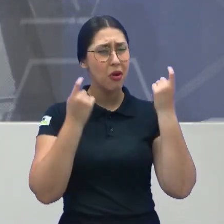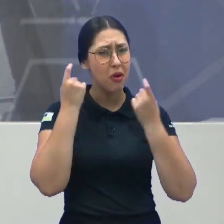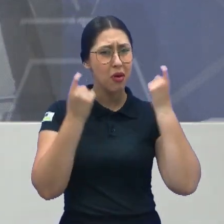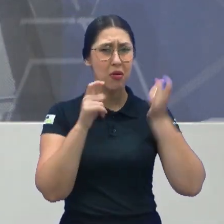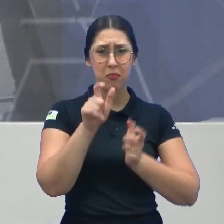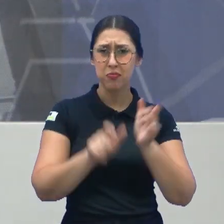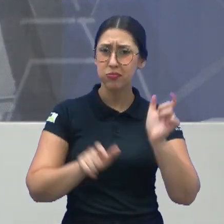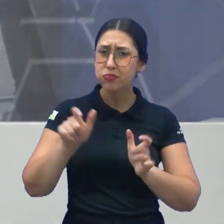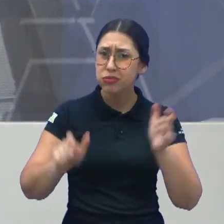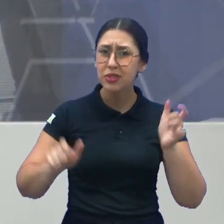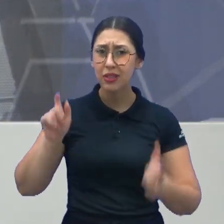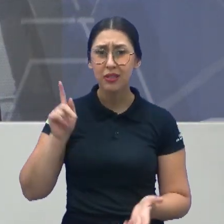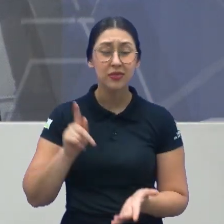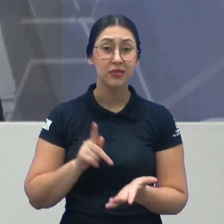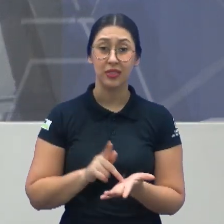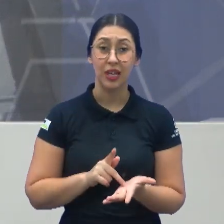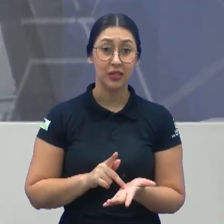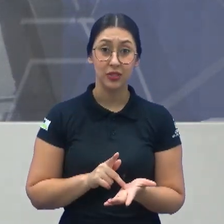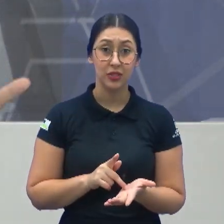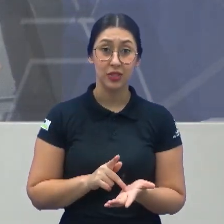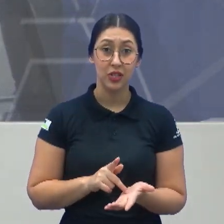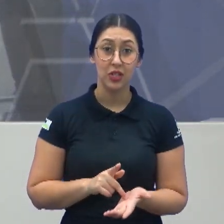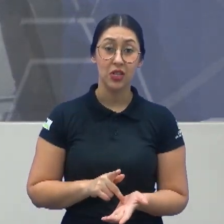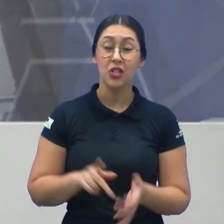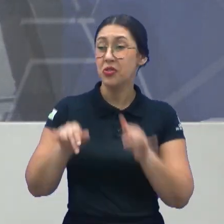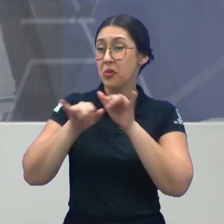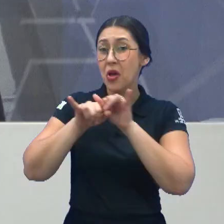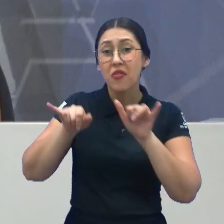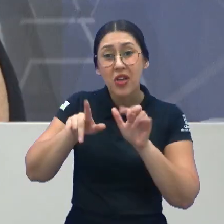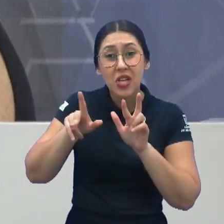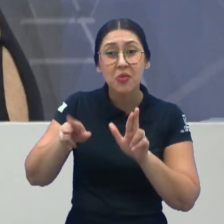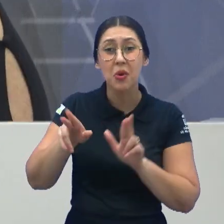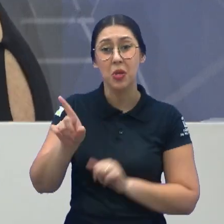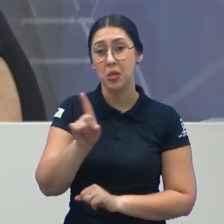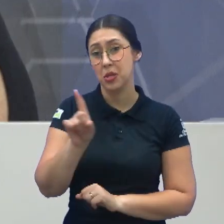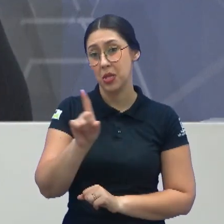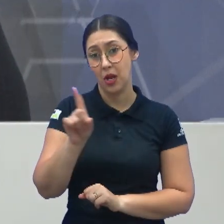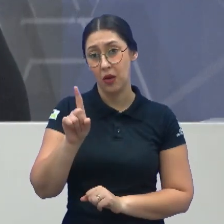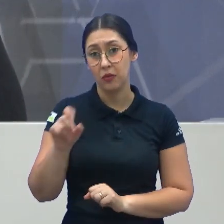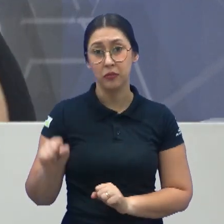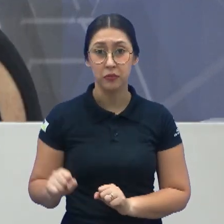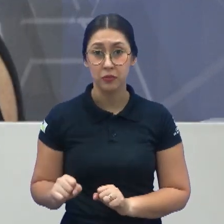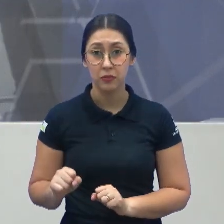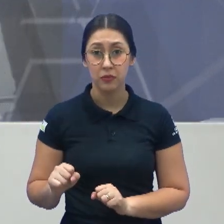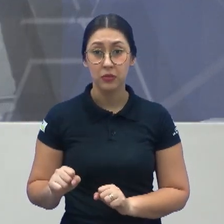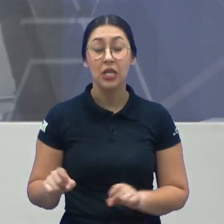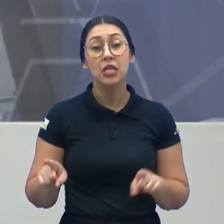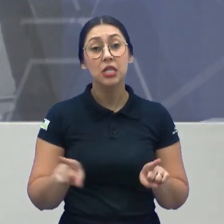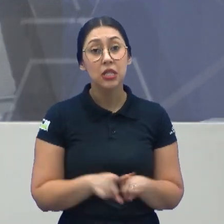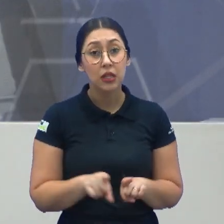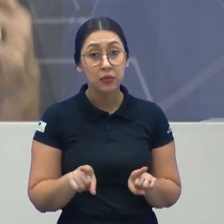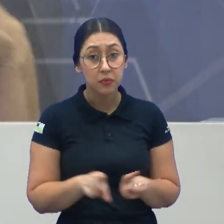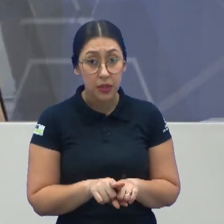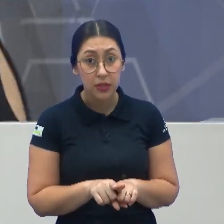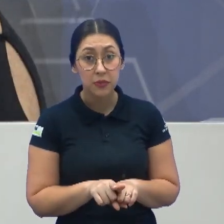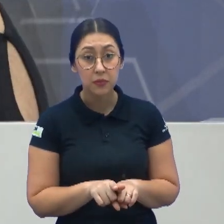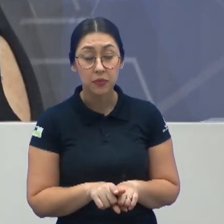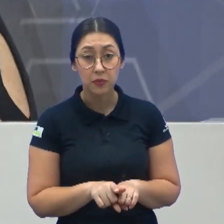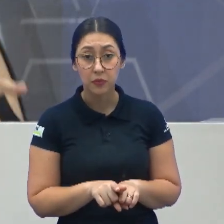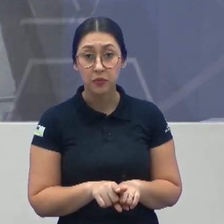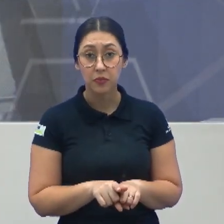fato, ele não faria uma fala infeliz como essa. Como não existiria também, não faria